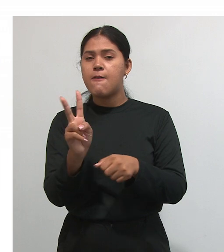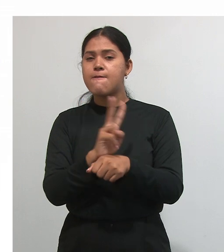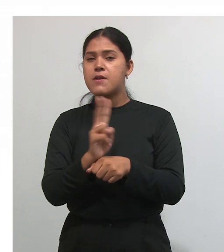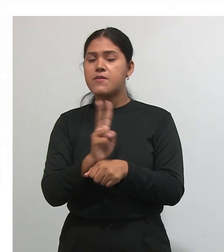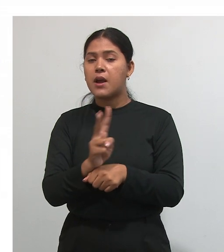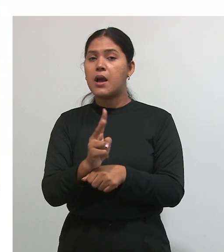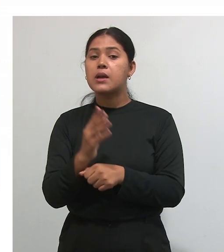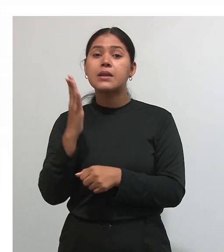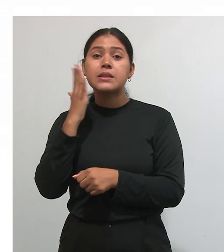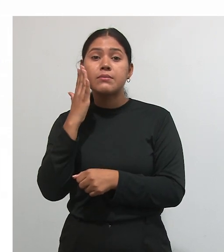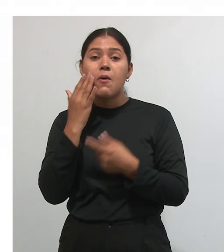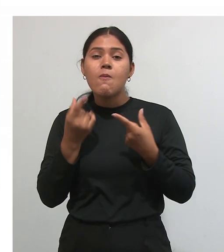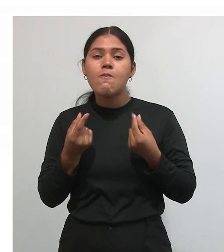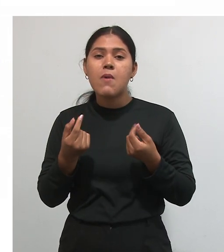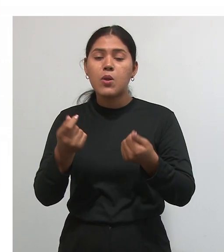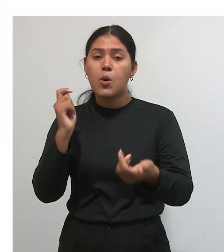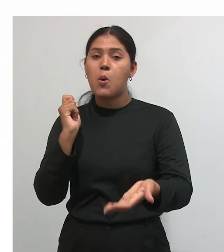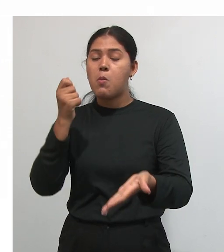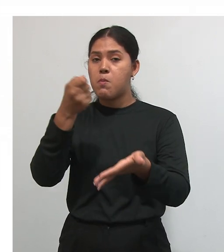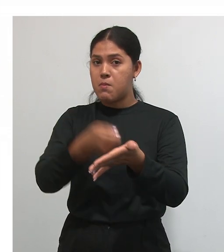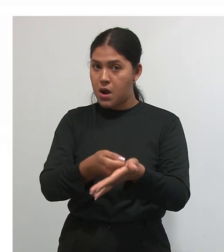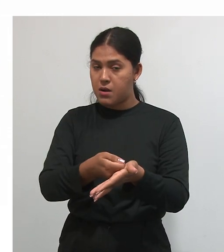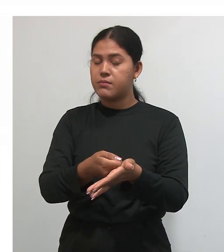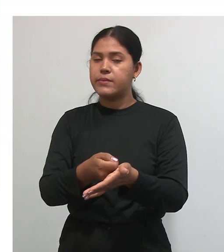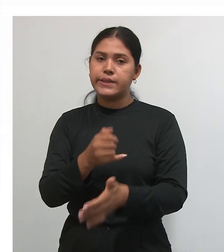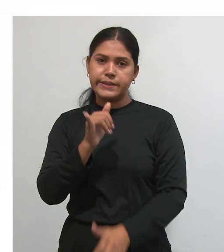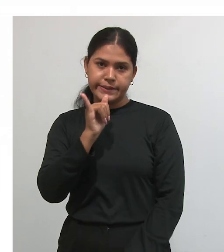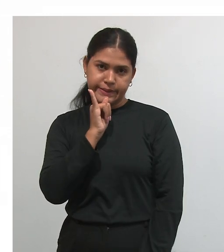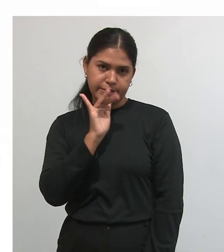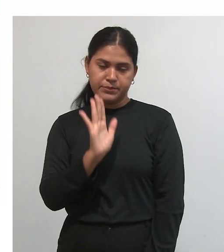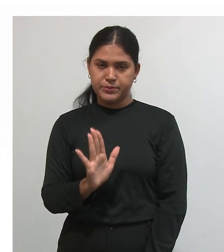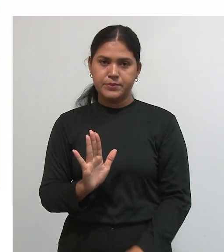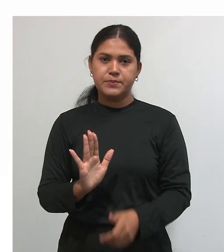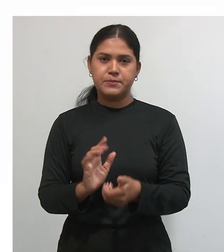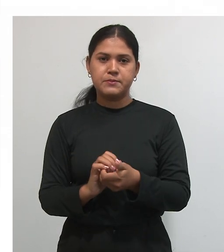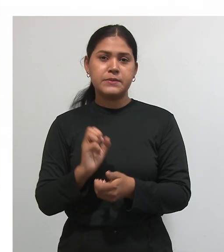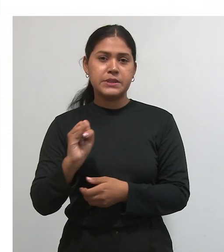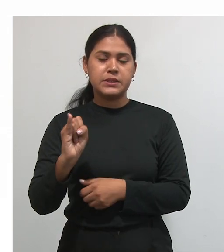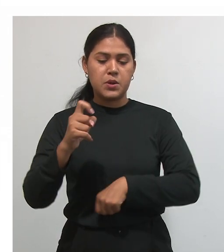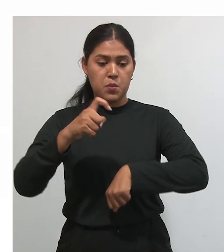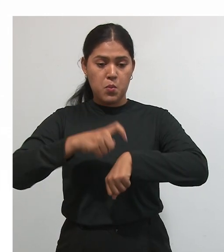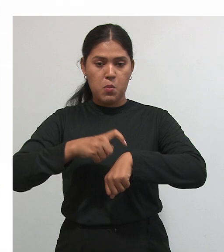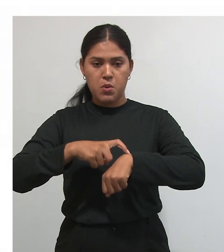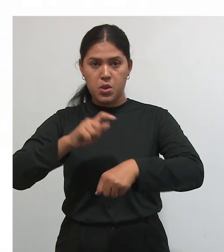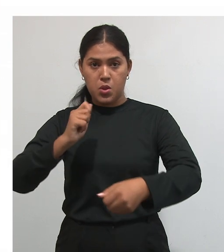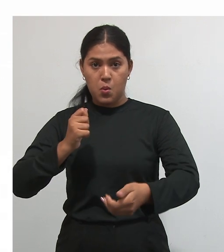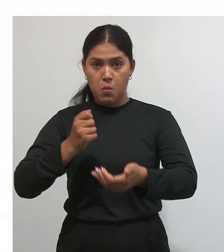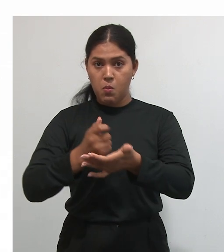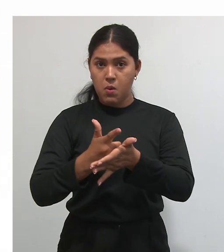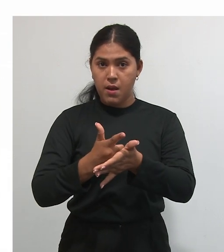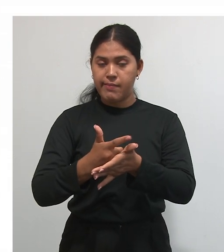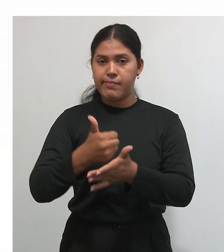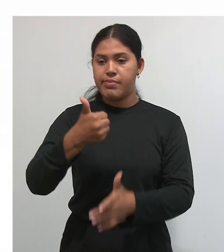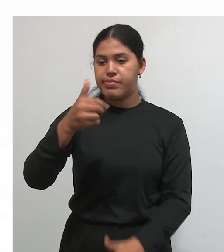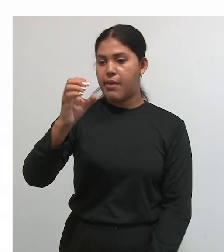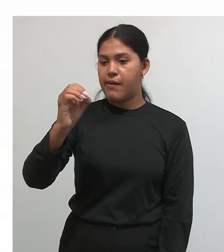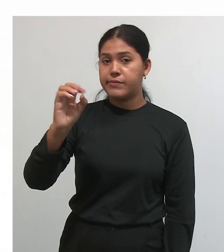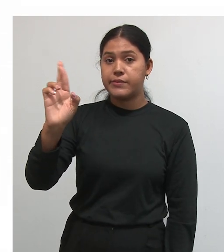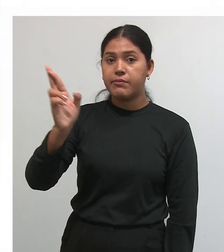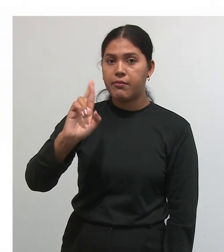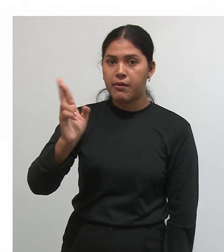preço médio ponderado das compras. Então, se no momento eu comprei lá,